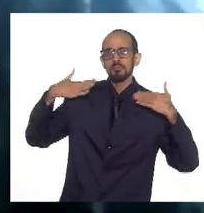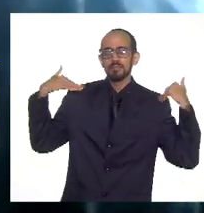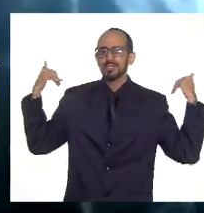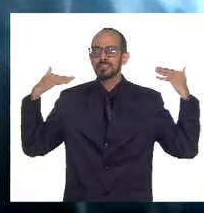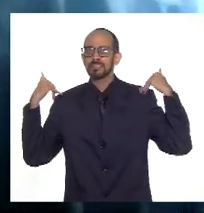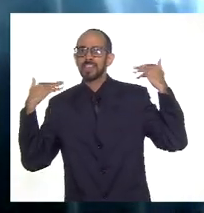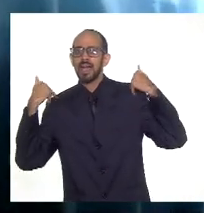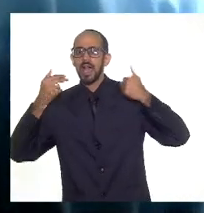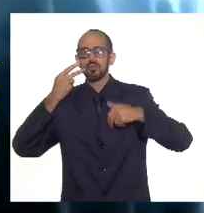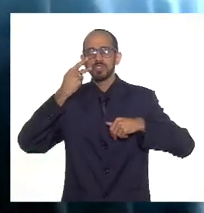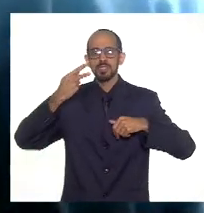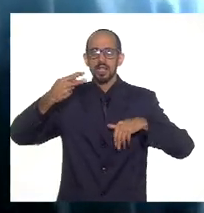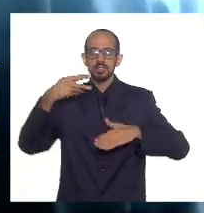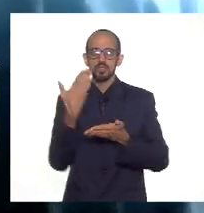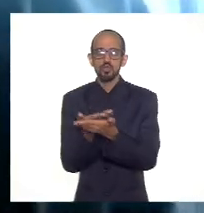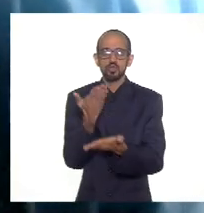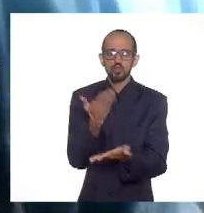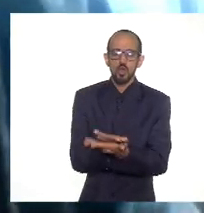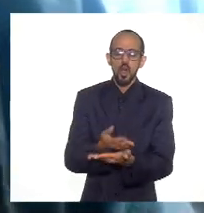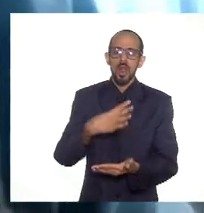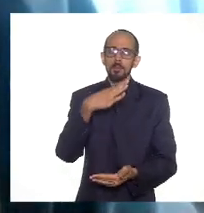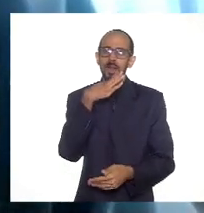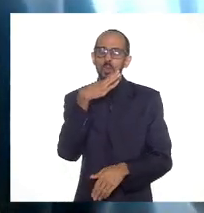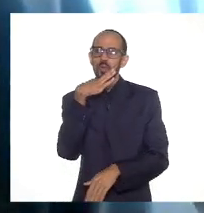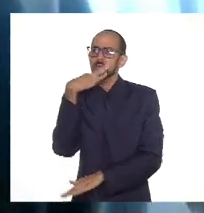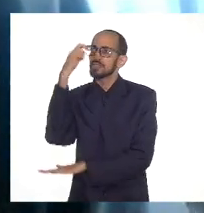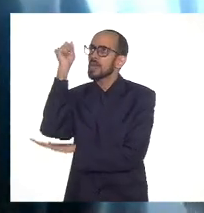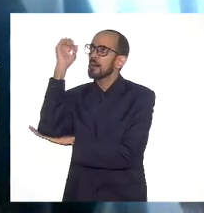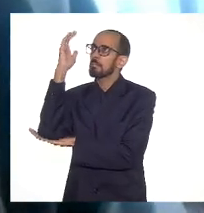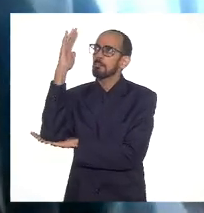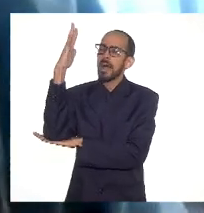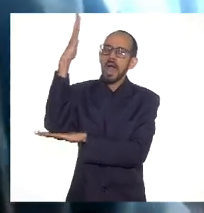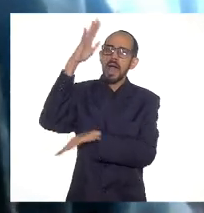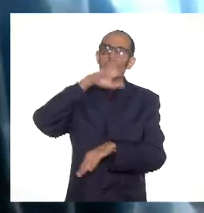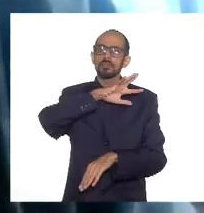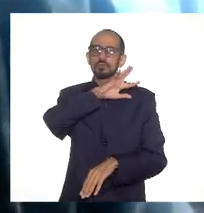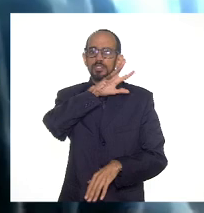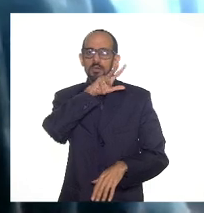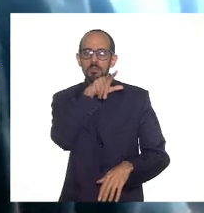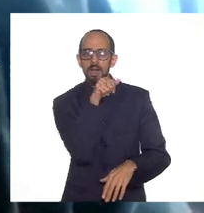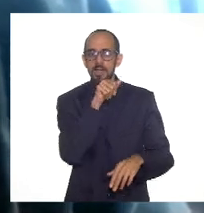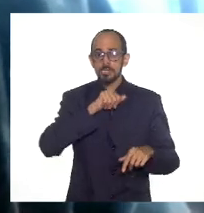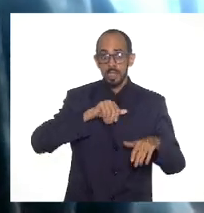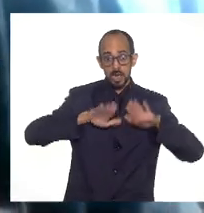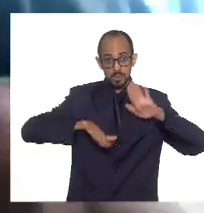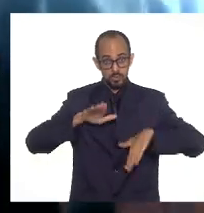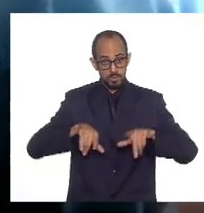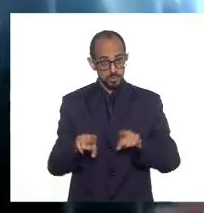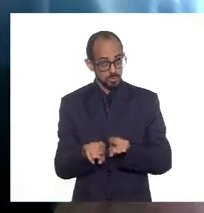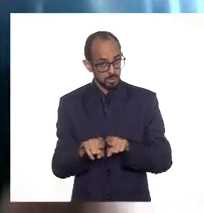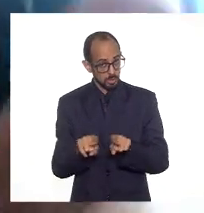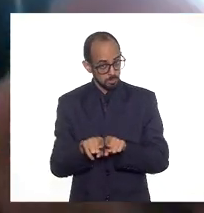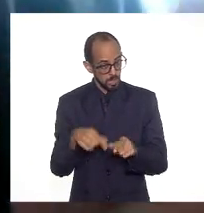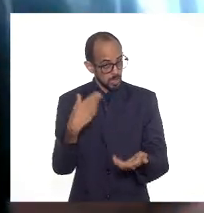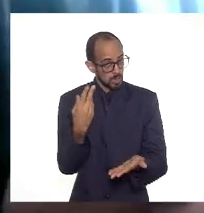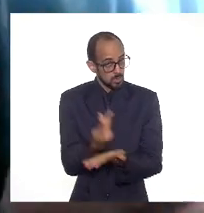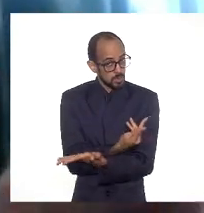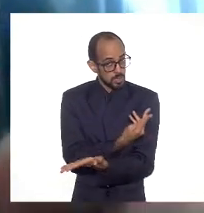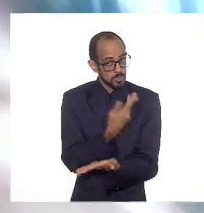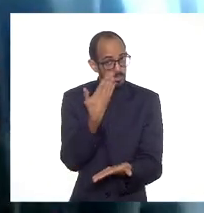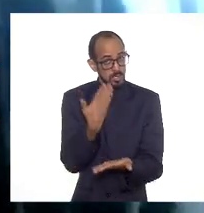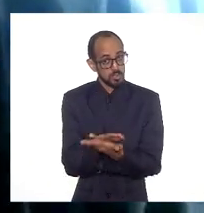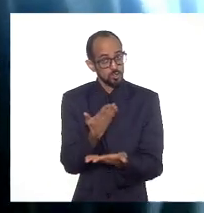de escolas para conhecerem a nossa biodiversidade. Muitas vezes, presidente Jair Bittencourt, na escola, a